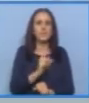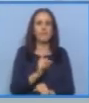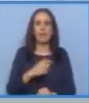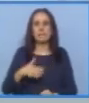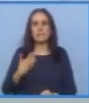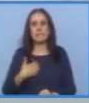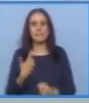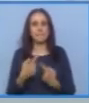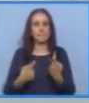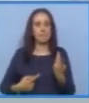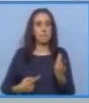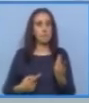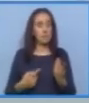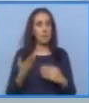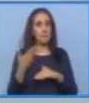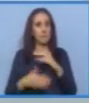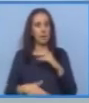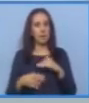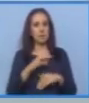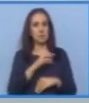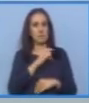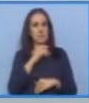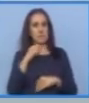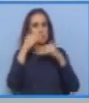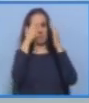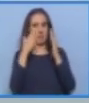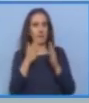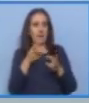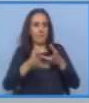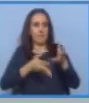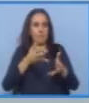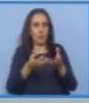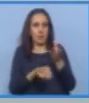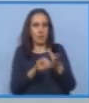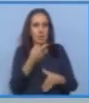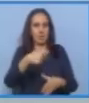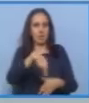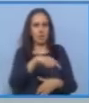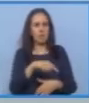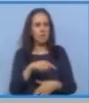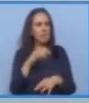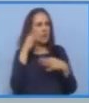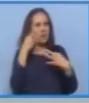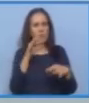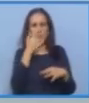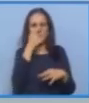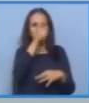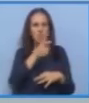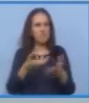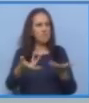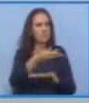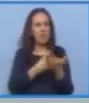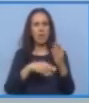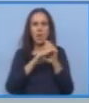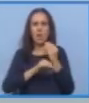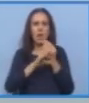resingão e tudo. De repente chegamos a um seminário, lá está, a fábrica onde eles são feitos. E se vê gente normal, gente que conversa, gente